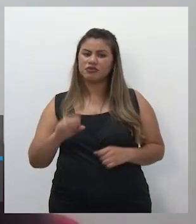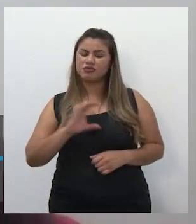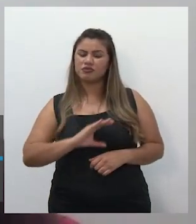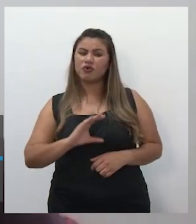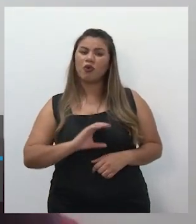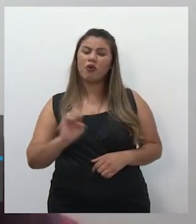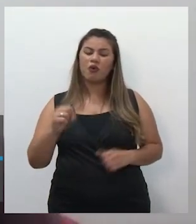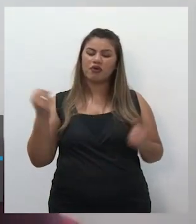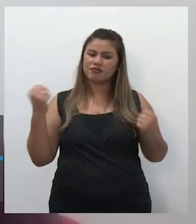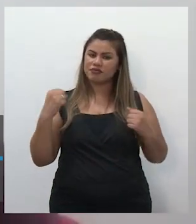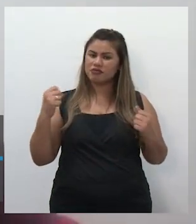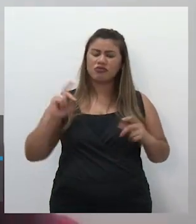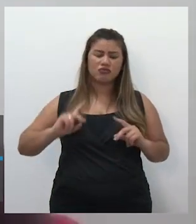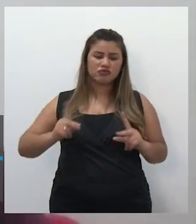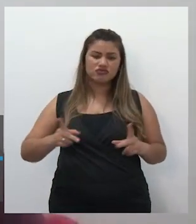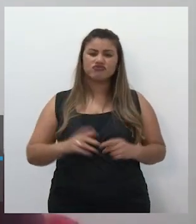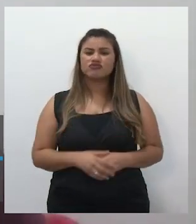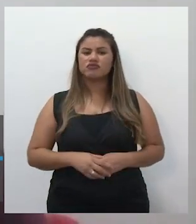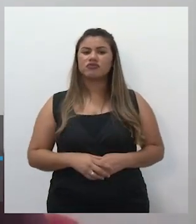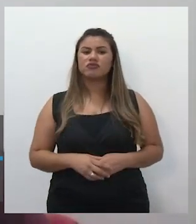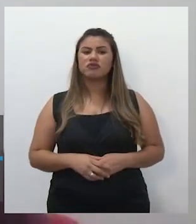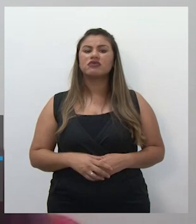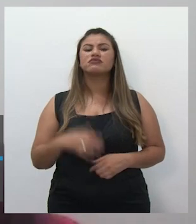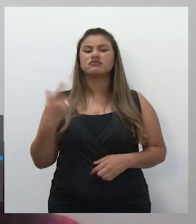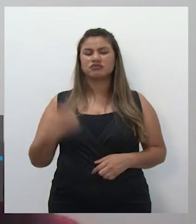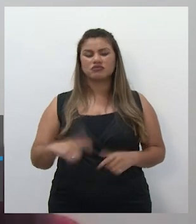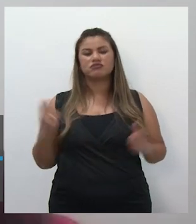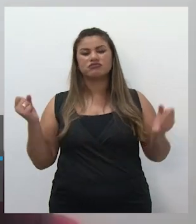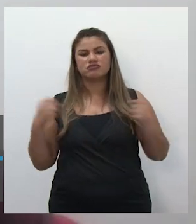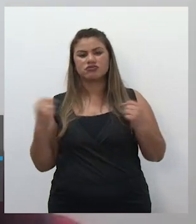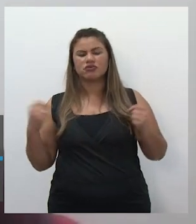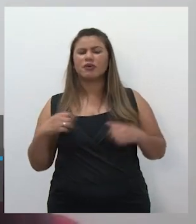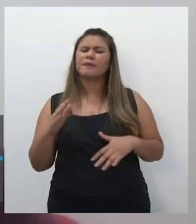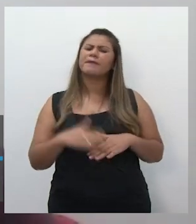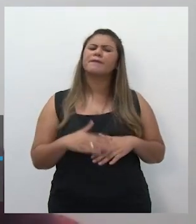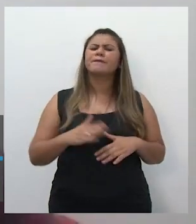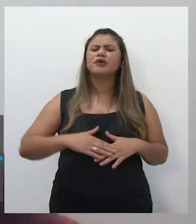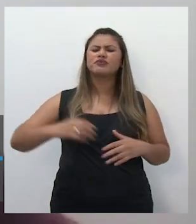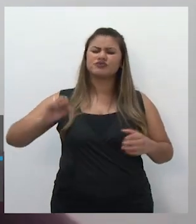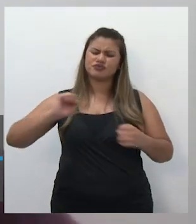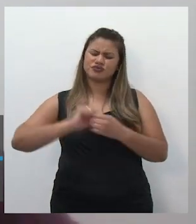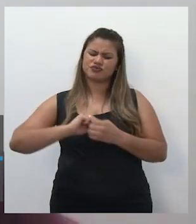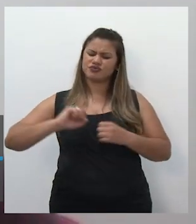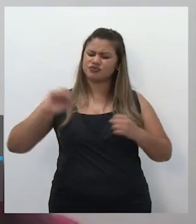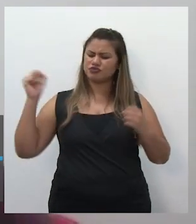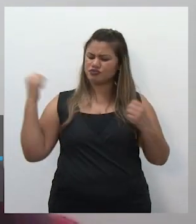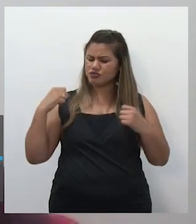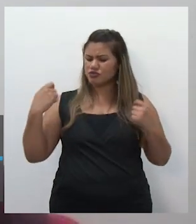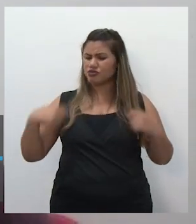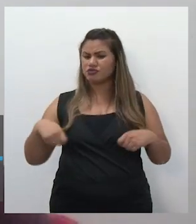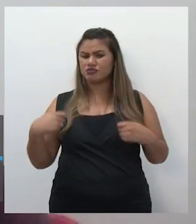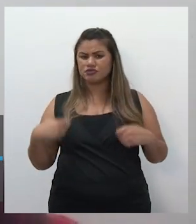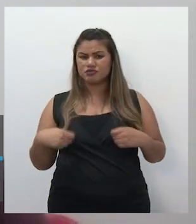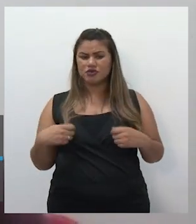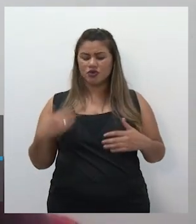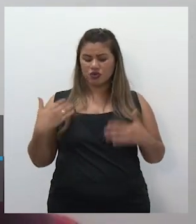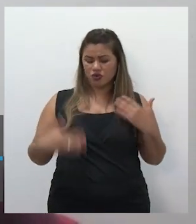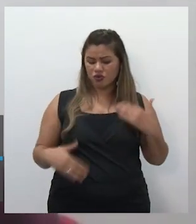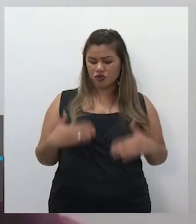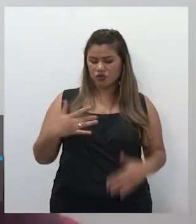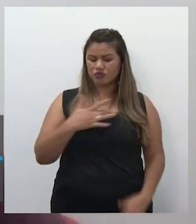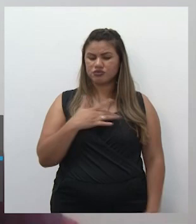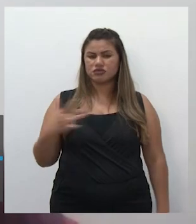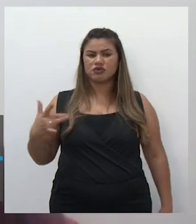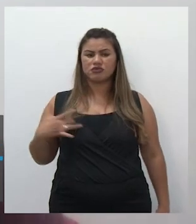educação física. A mesma questão aparece para a educação física, né? Então, como é que eu vou trabalhar? Eu tenho que trabalhar esporte, eu tenho que trabalhar corpo, movimento, saúde, eu tenho que trabalhar uma